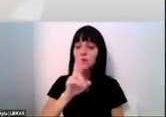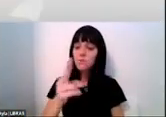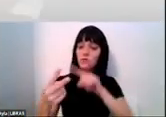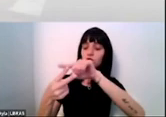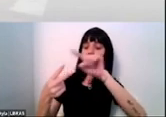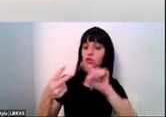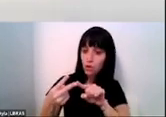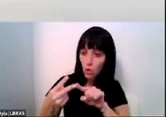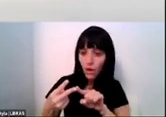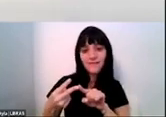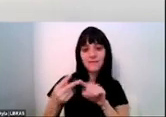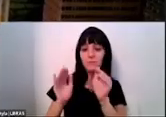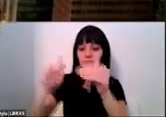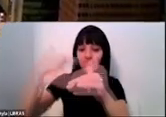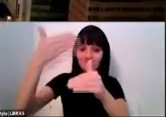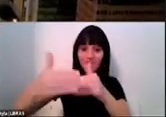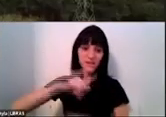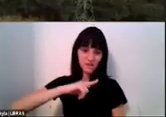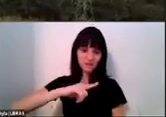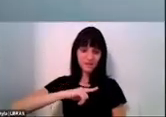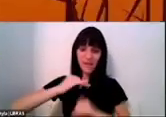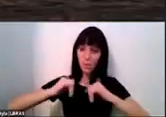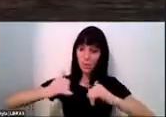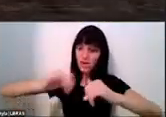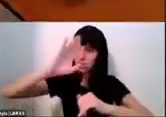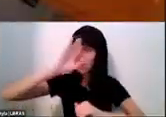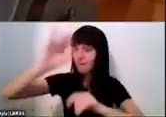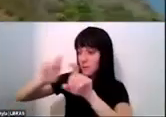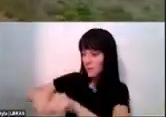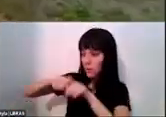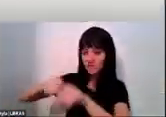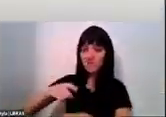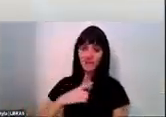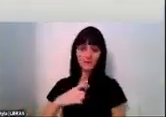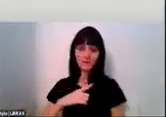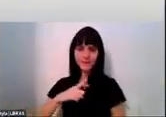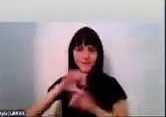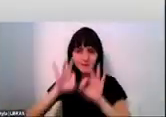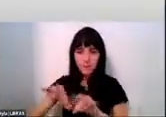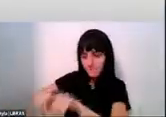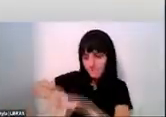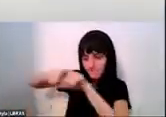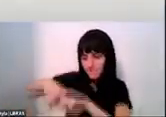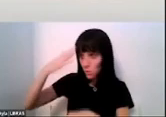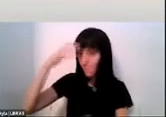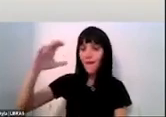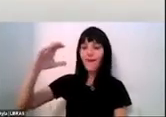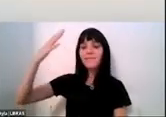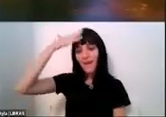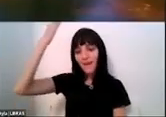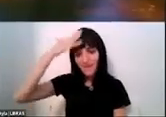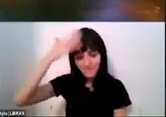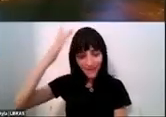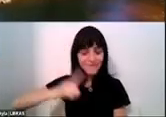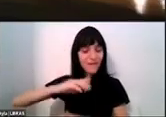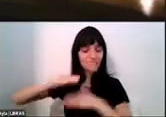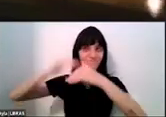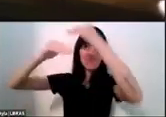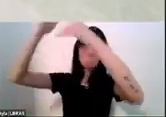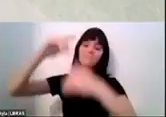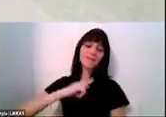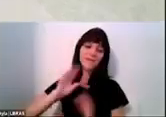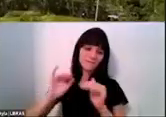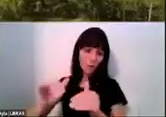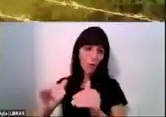do portfólio, foco total em energia, investimentos robustos, valorização, resultados recortes. Vinda de um